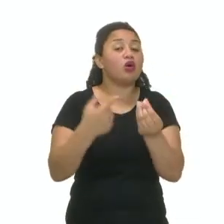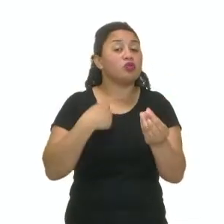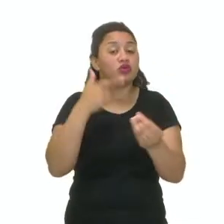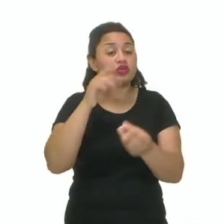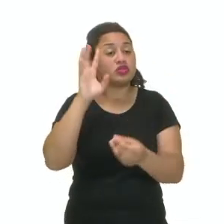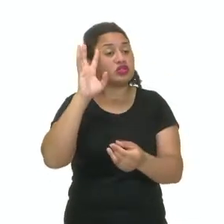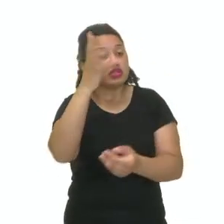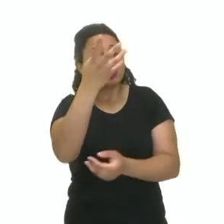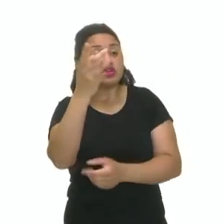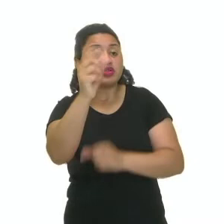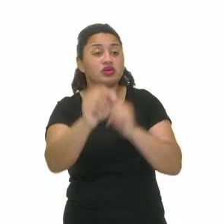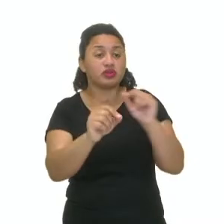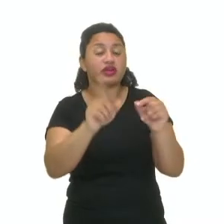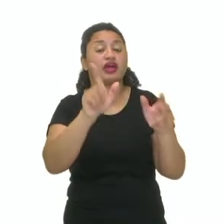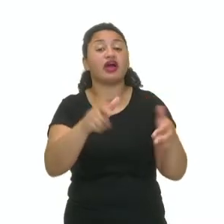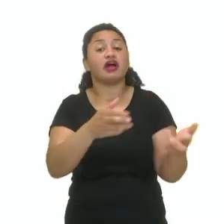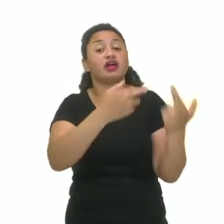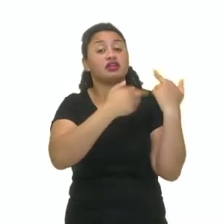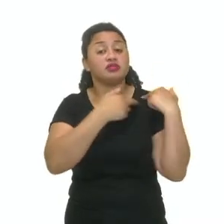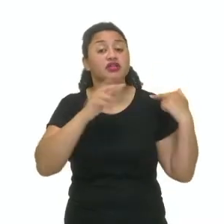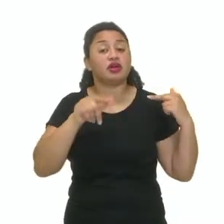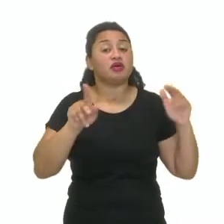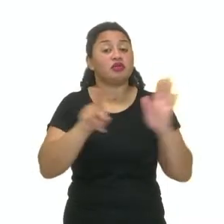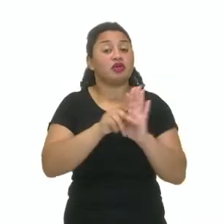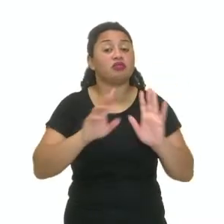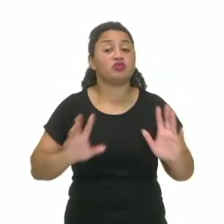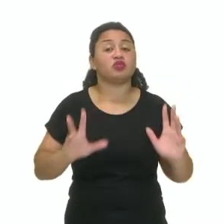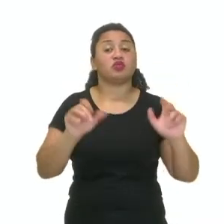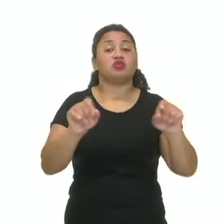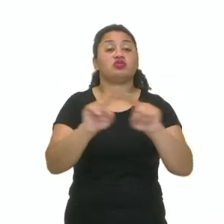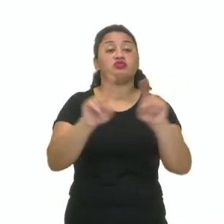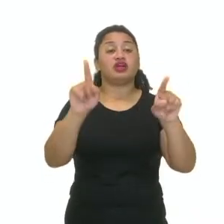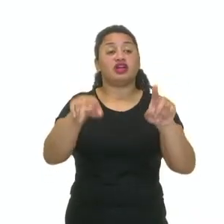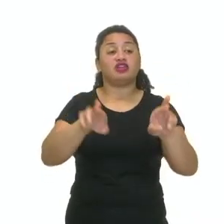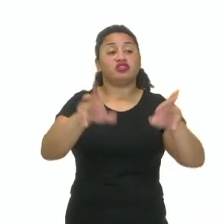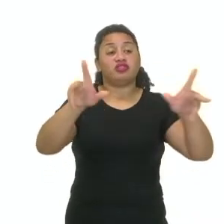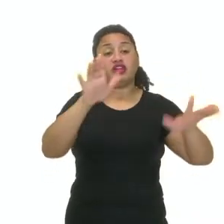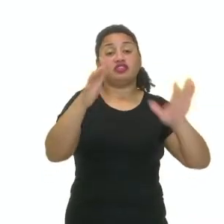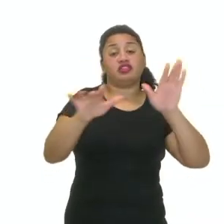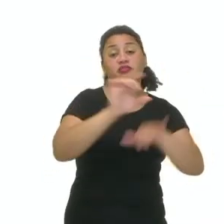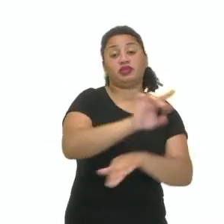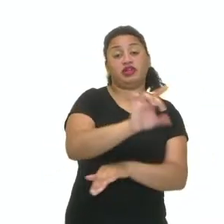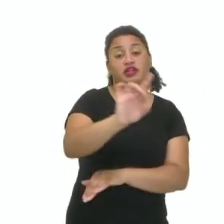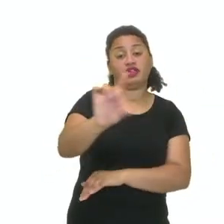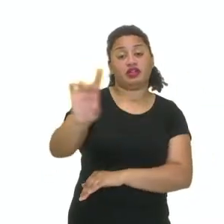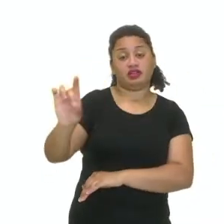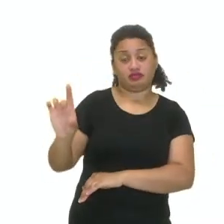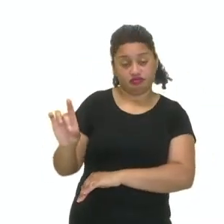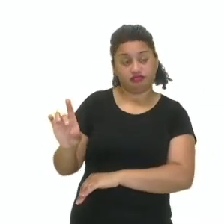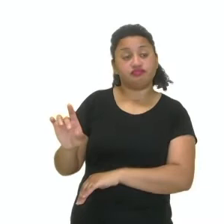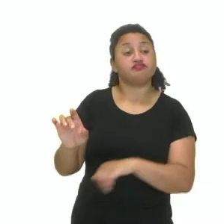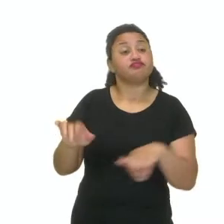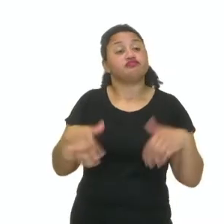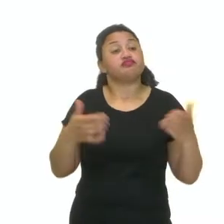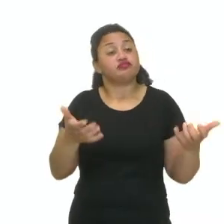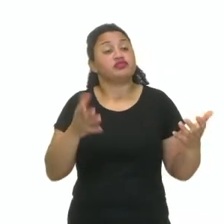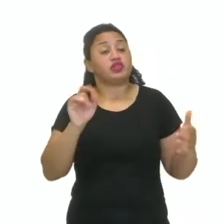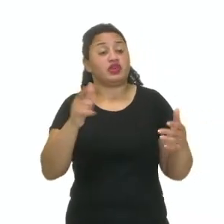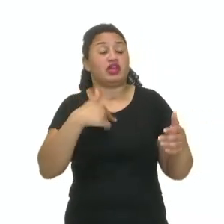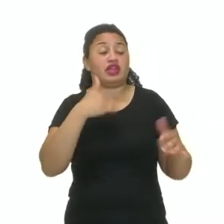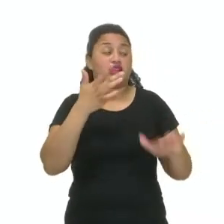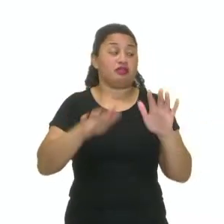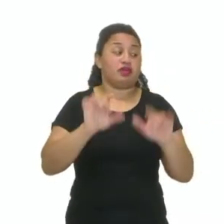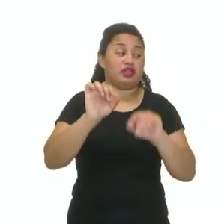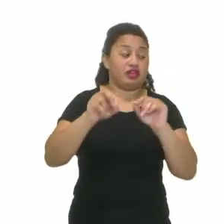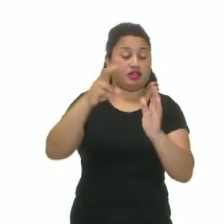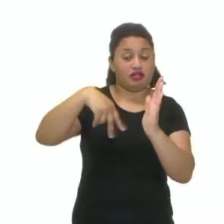conclui: a responsabilidade é de todos, mas ela é diferente para cada um ou para cada uma. Assim, fica a critério de quem